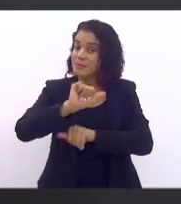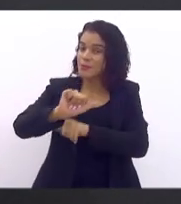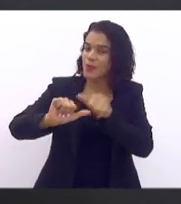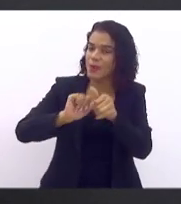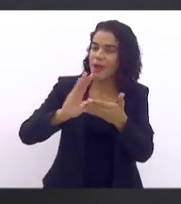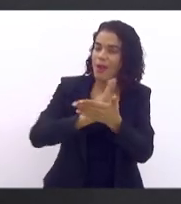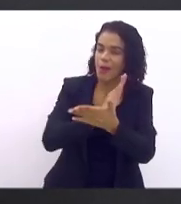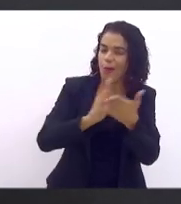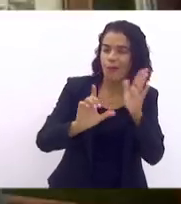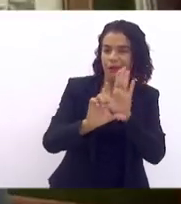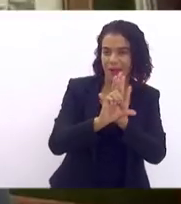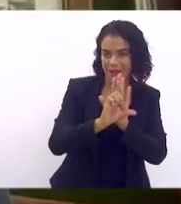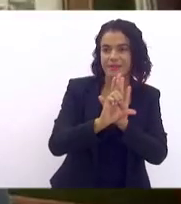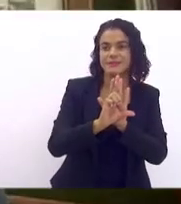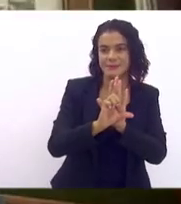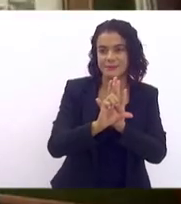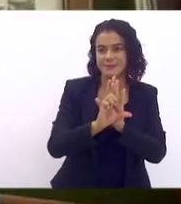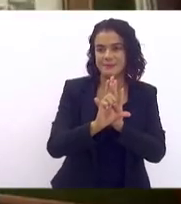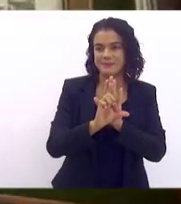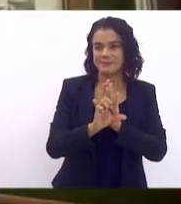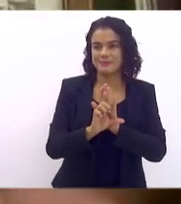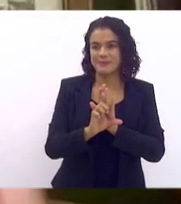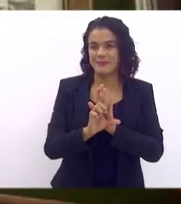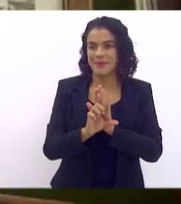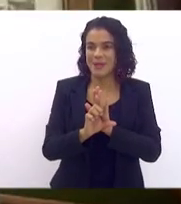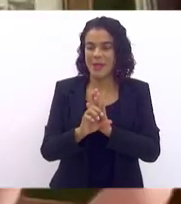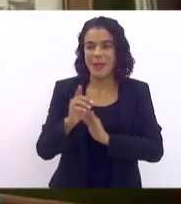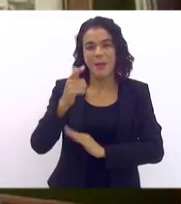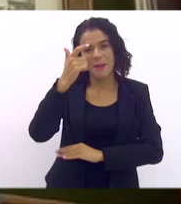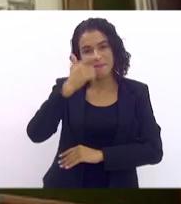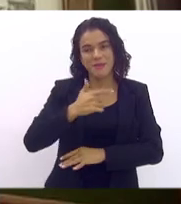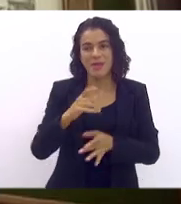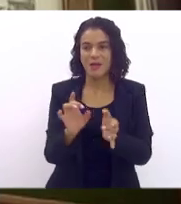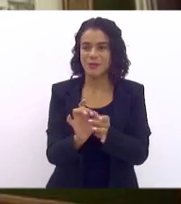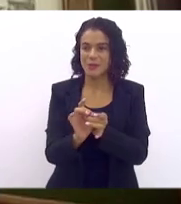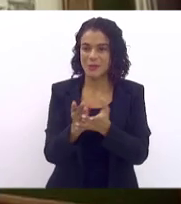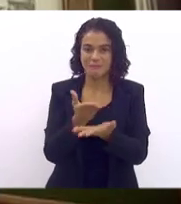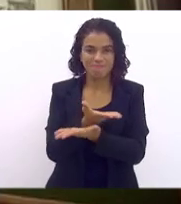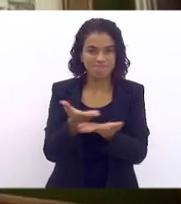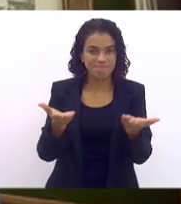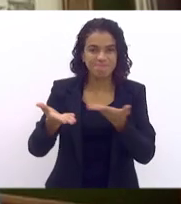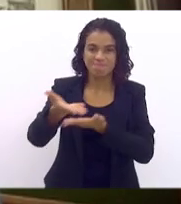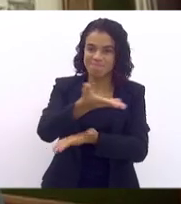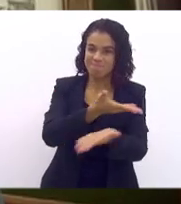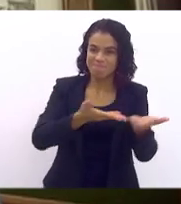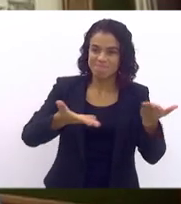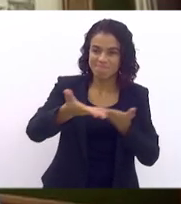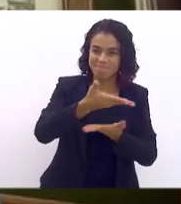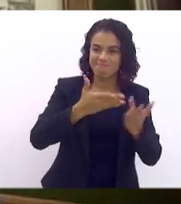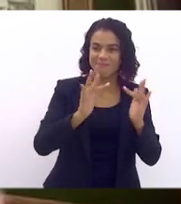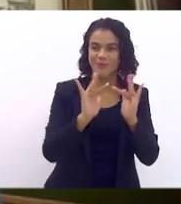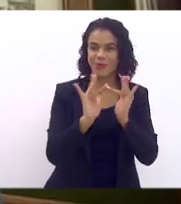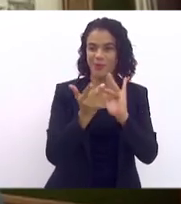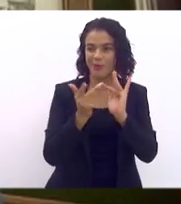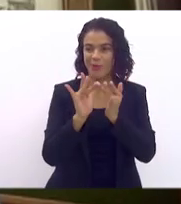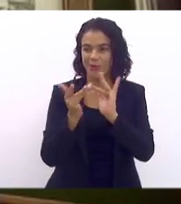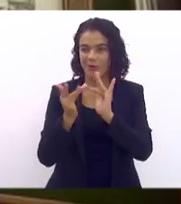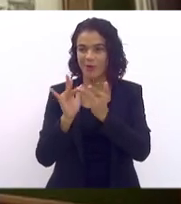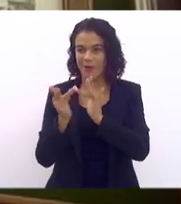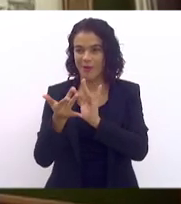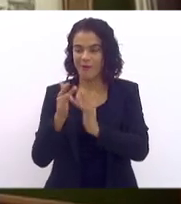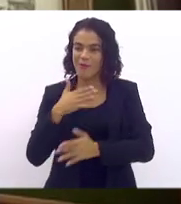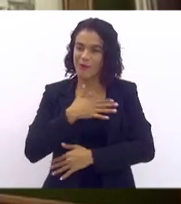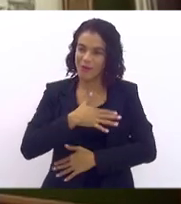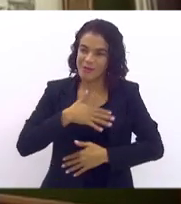reformuladas. Mas fica aqui toda a minha autorização para que vocês troquem aí os contatos. Eu vou gostar muito de